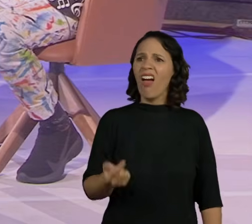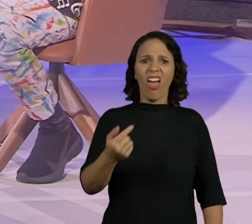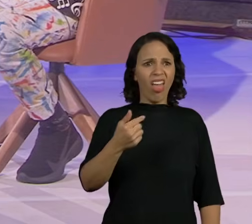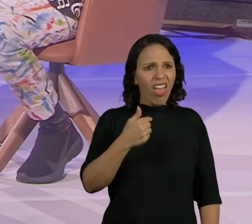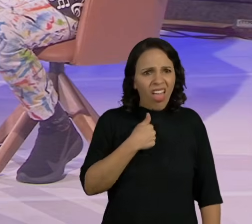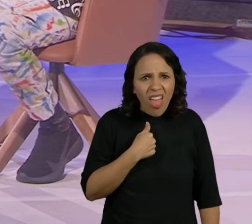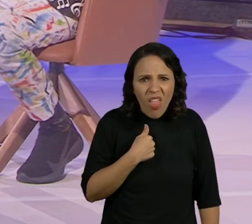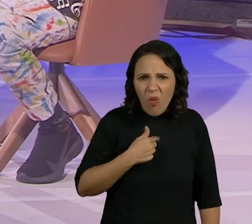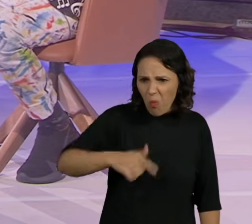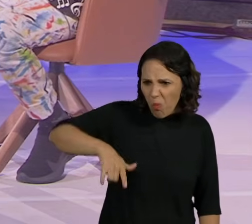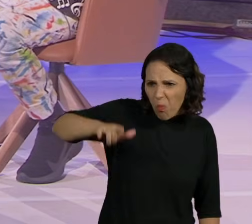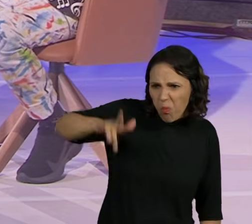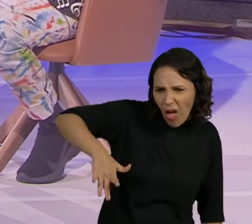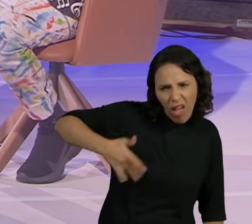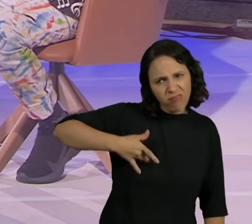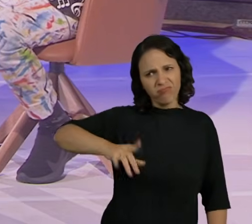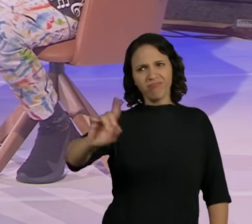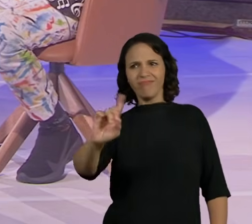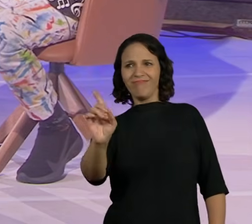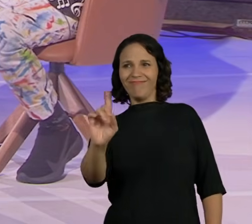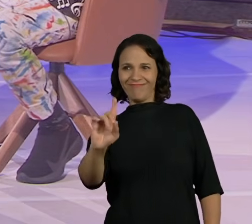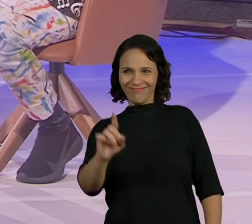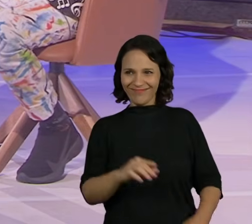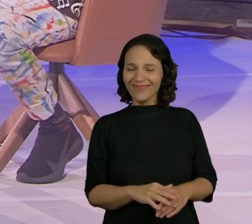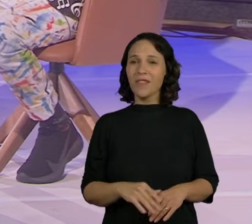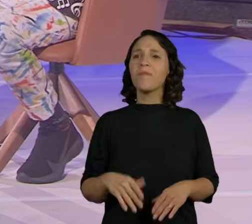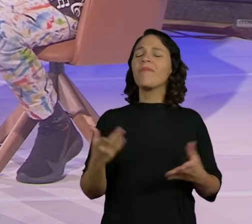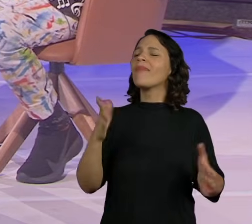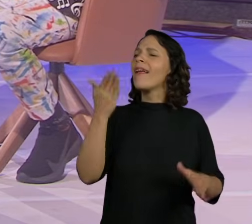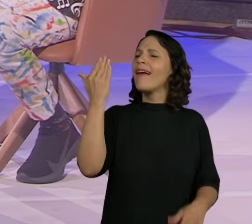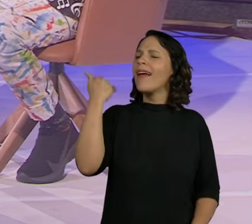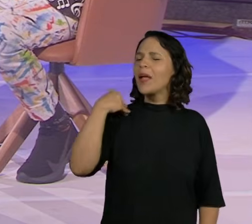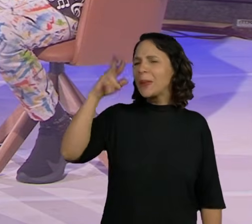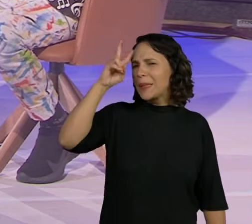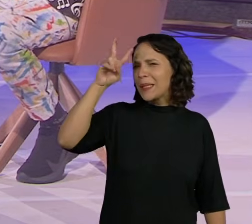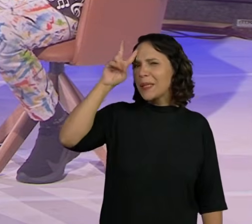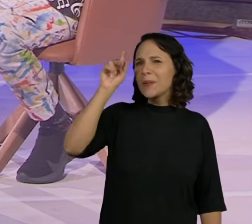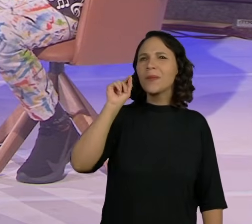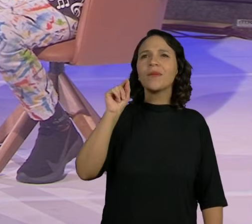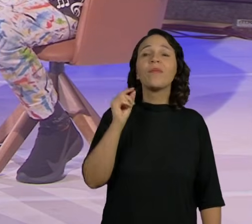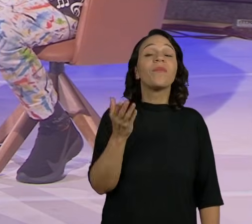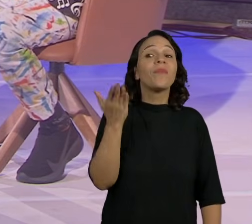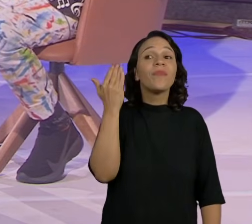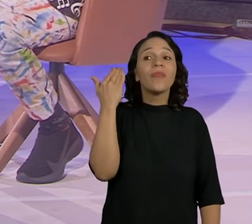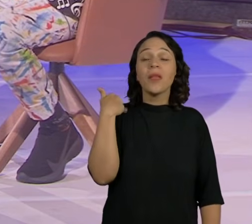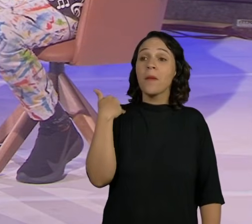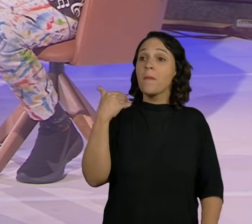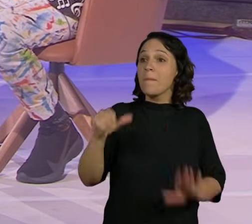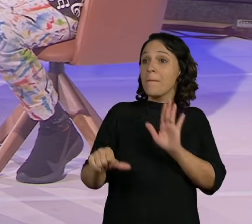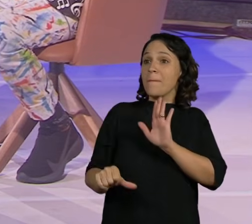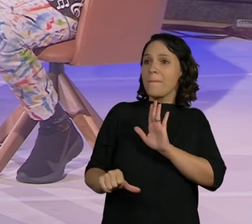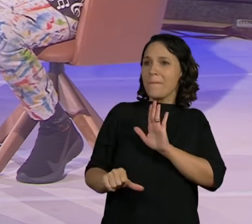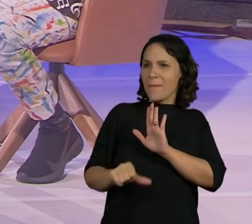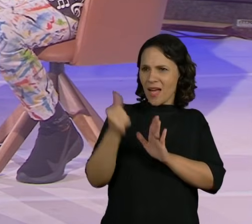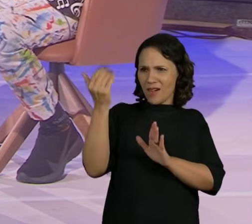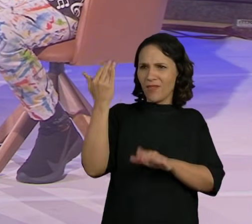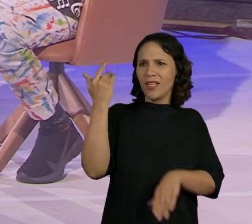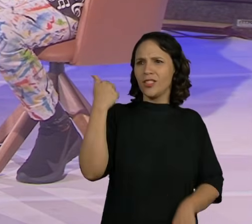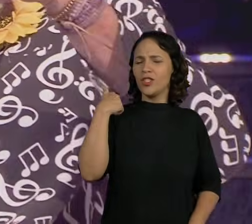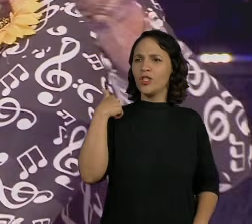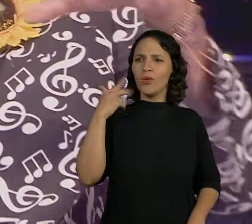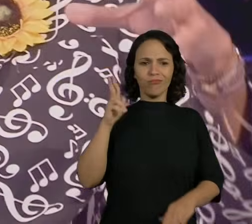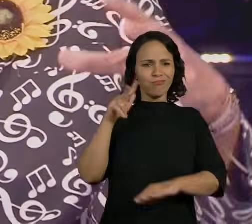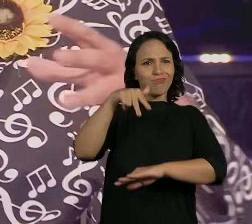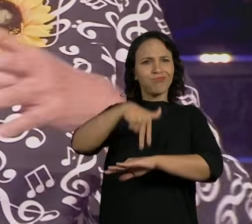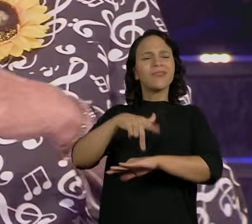E você tem ideia, esses dias, eu comecei a me lembrar, rapaz, que a primeira vez que eu me apresentei, quando criança, você tem